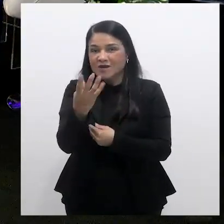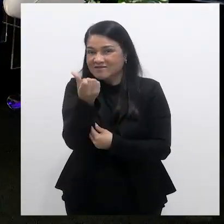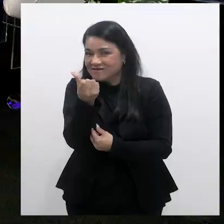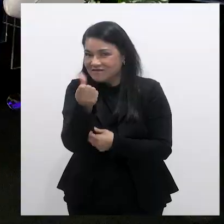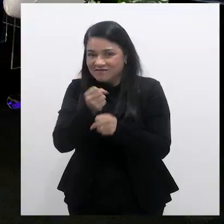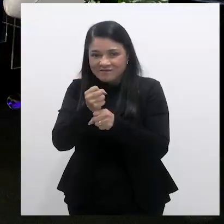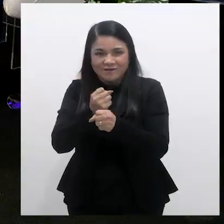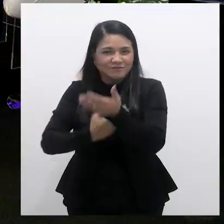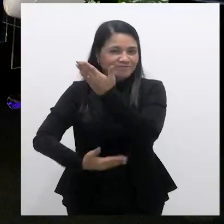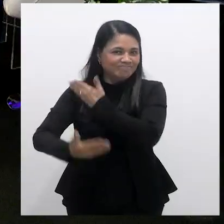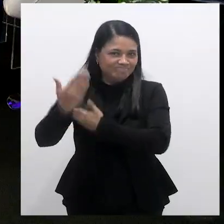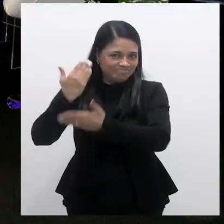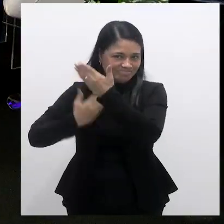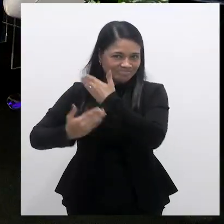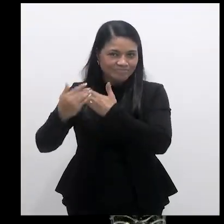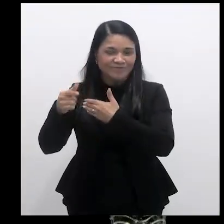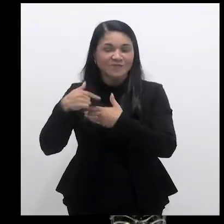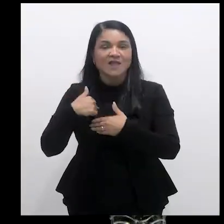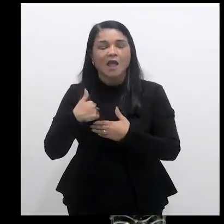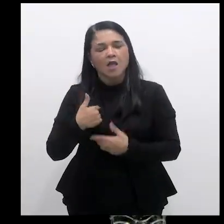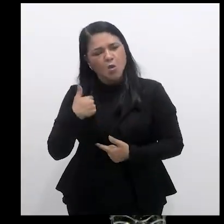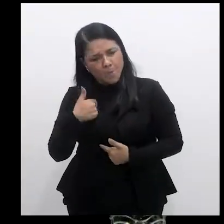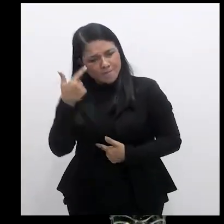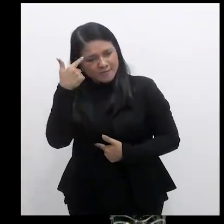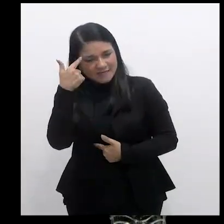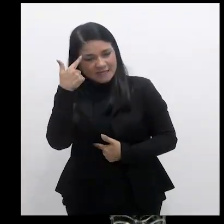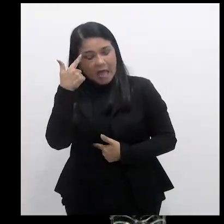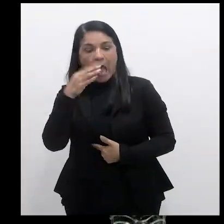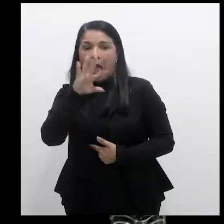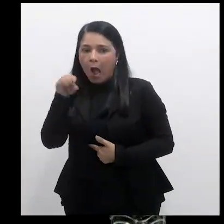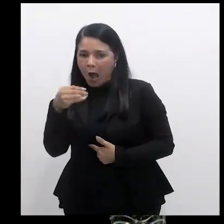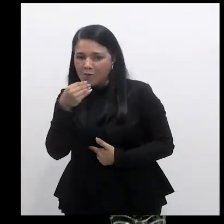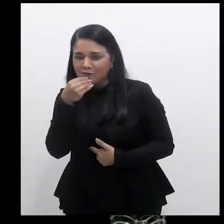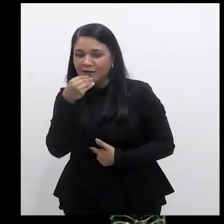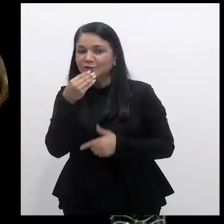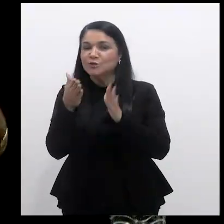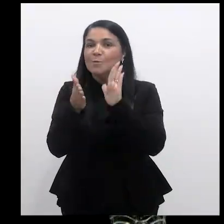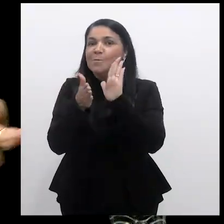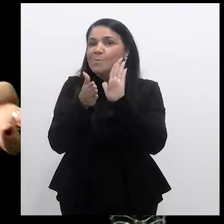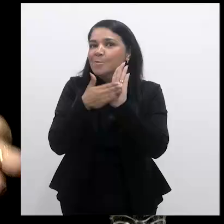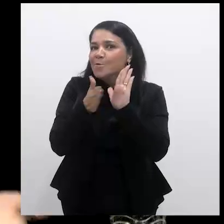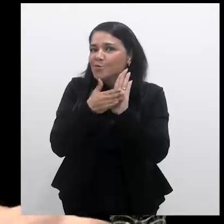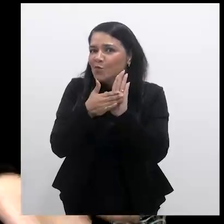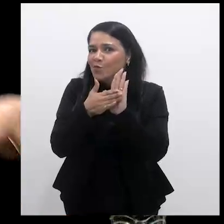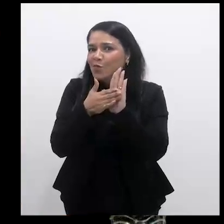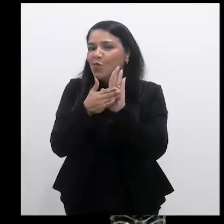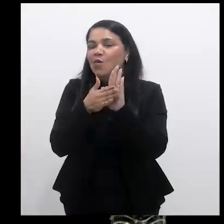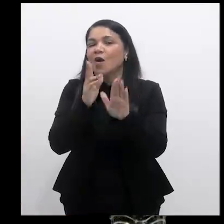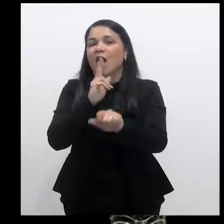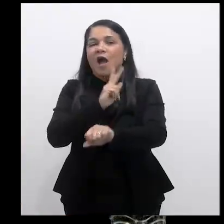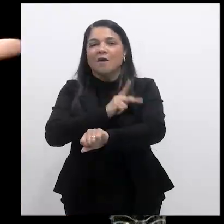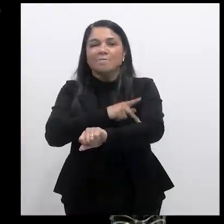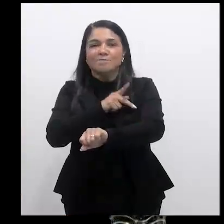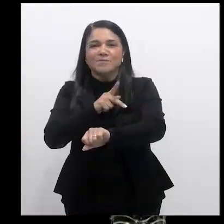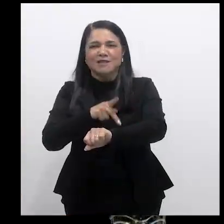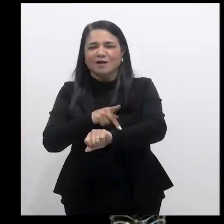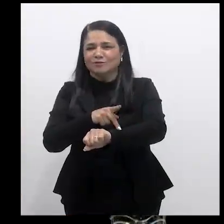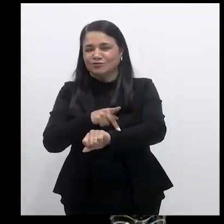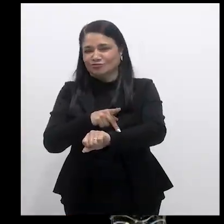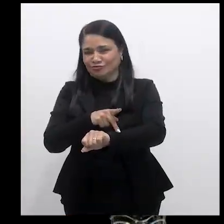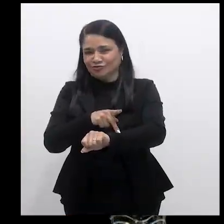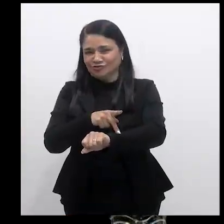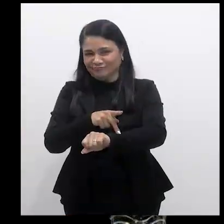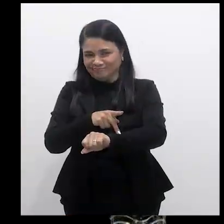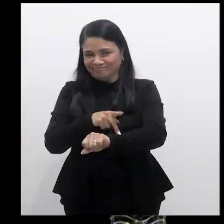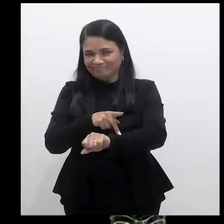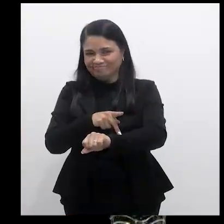anos atrás. Então eu falei, eu tenho chance de ir lá e propor trazer essa pedagogia,